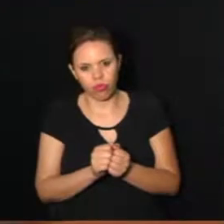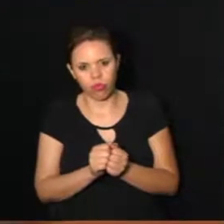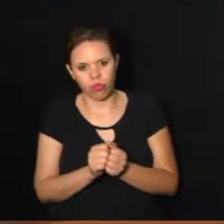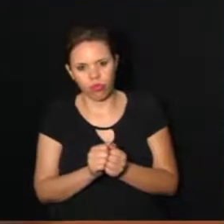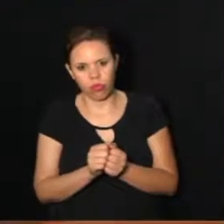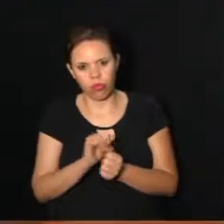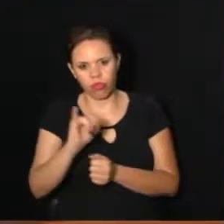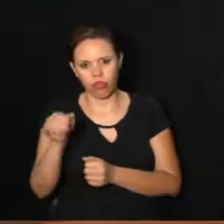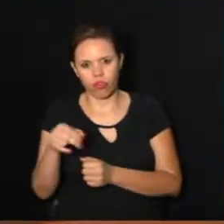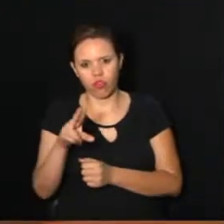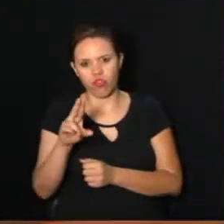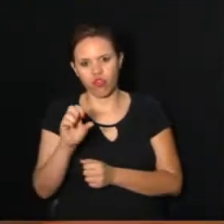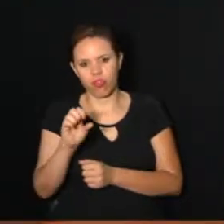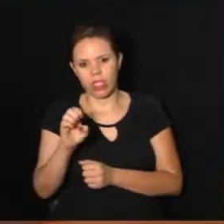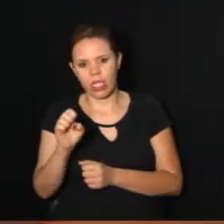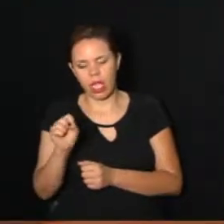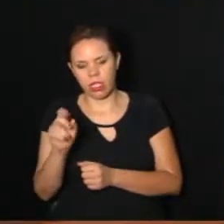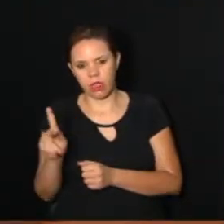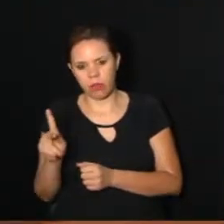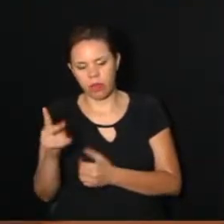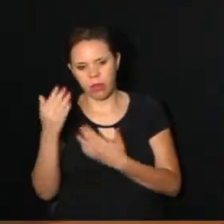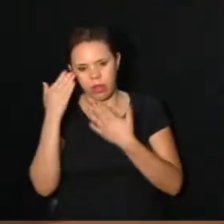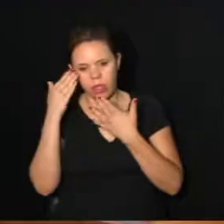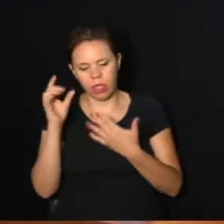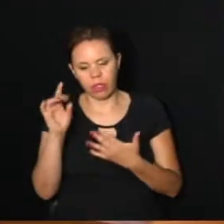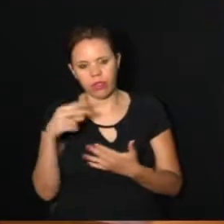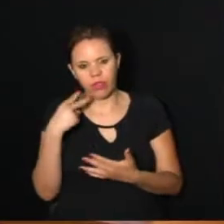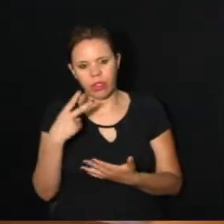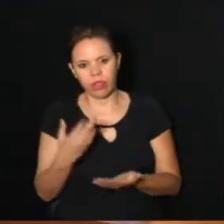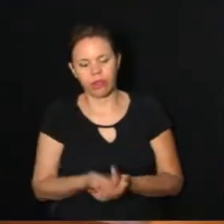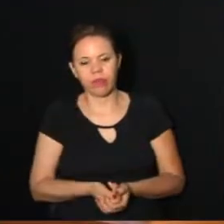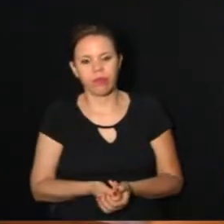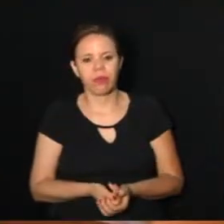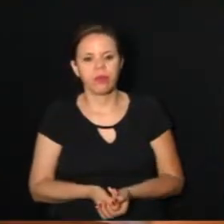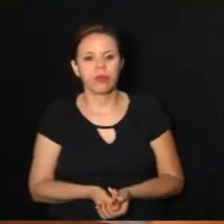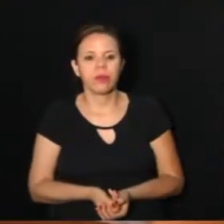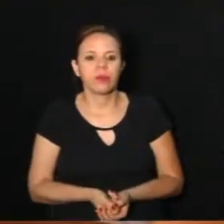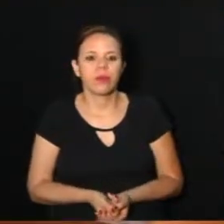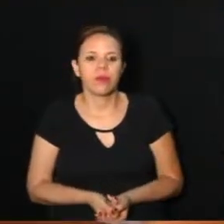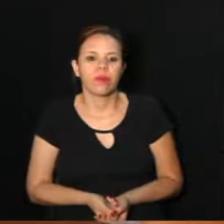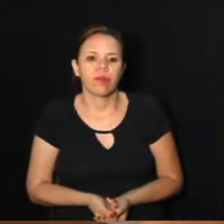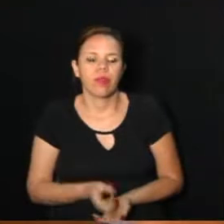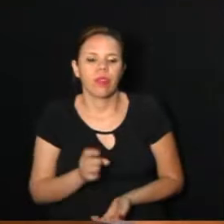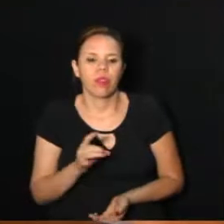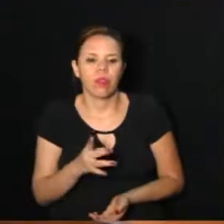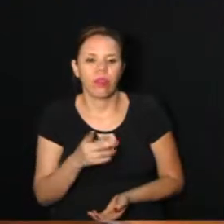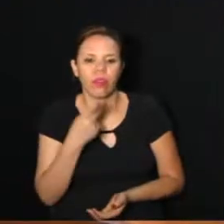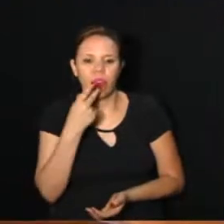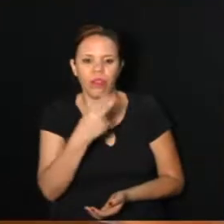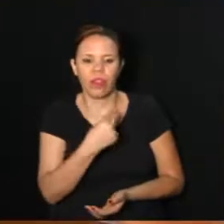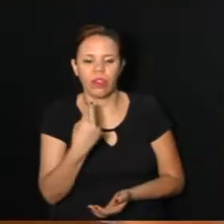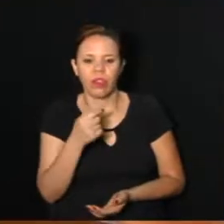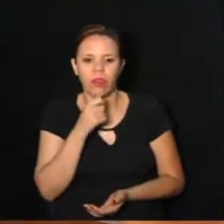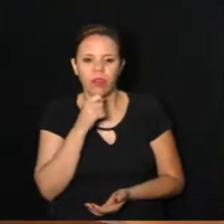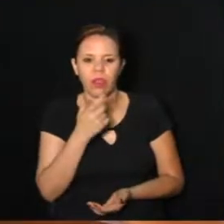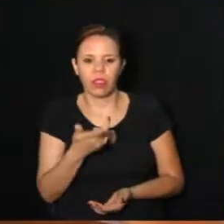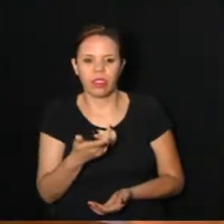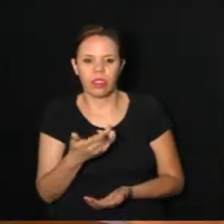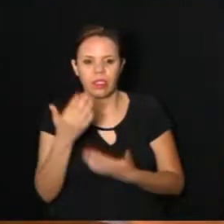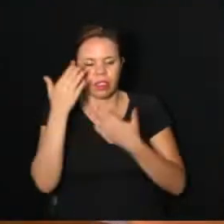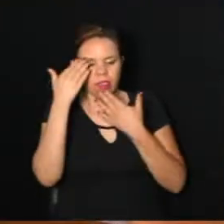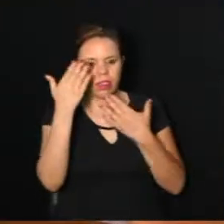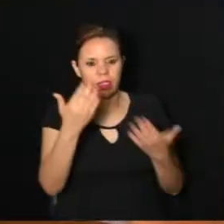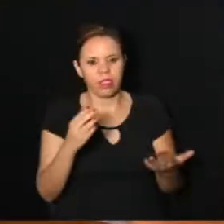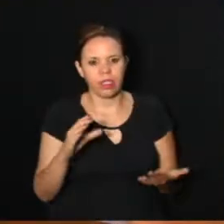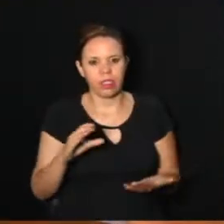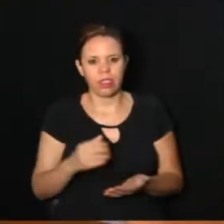JUSESP. Era isso só. Muito obrigado, vereador. Obrigado. Apesar de você não ter se identificado, agradeço ao